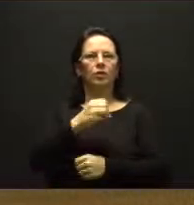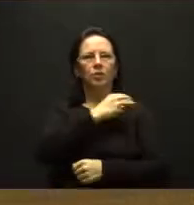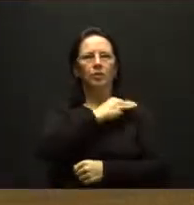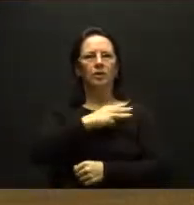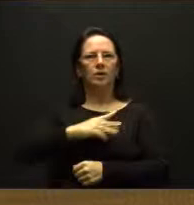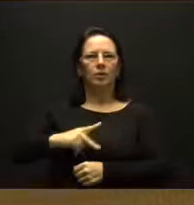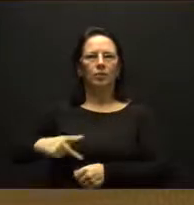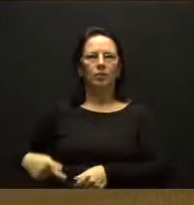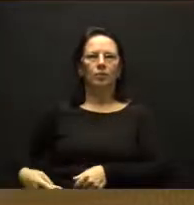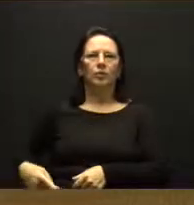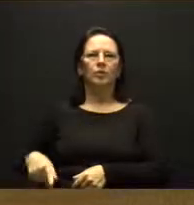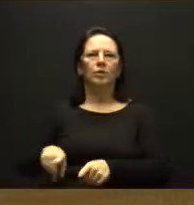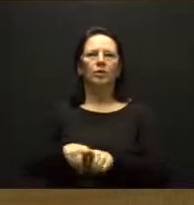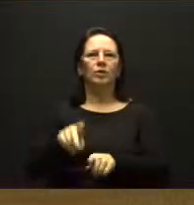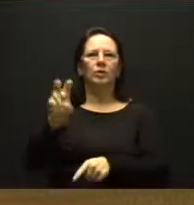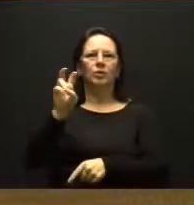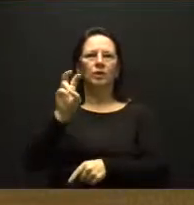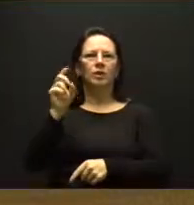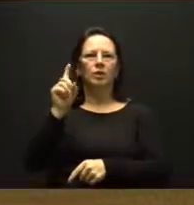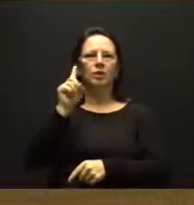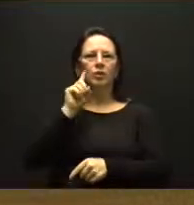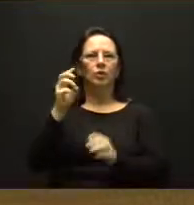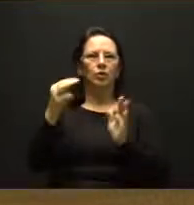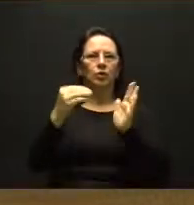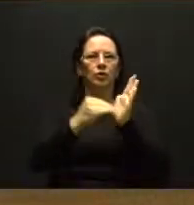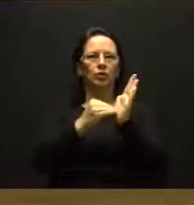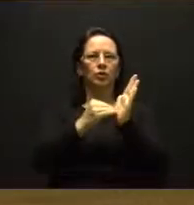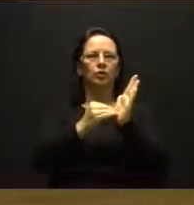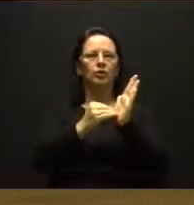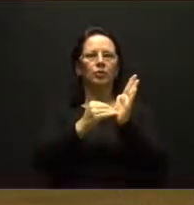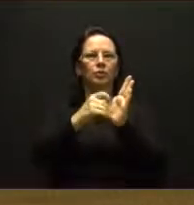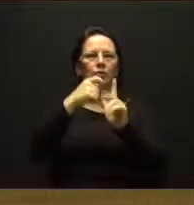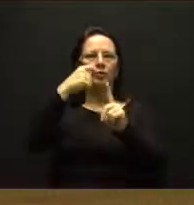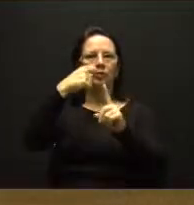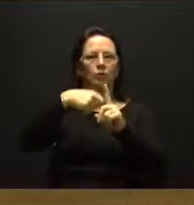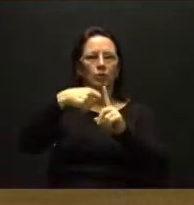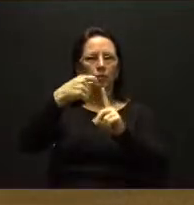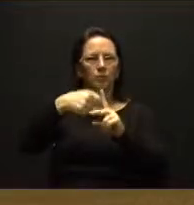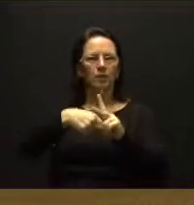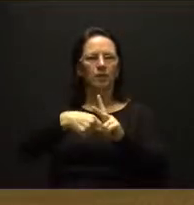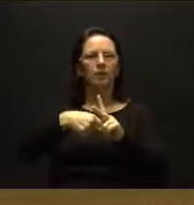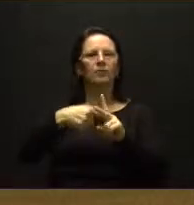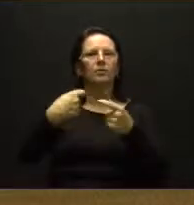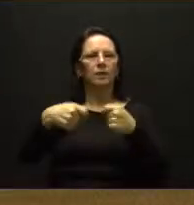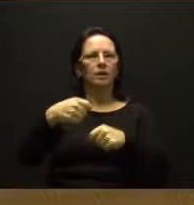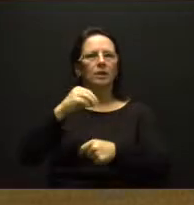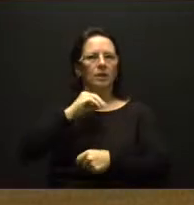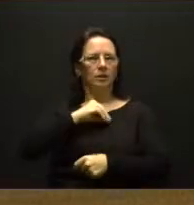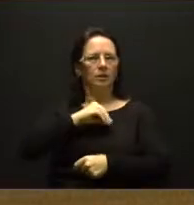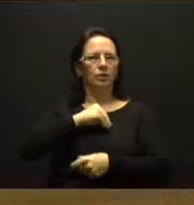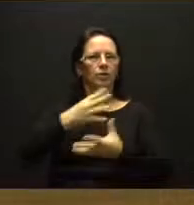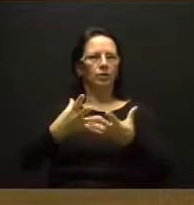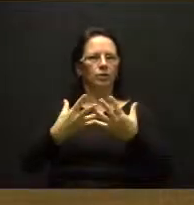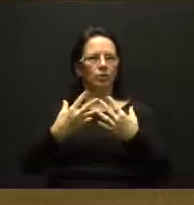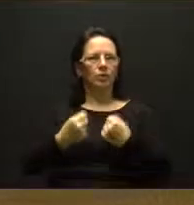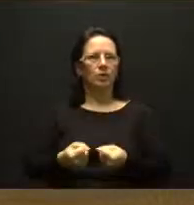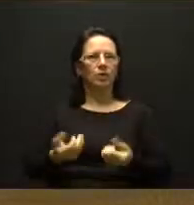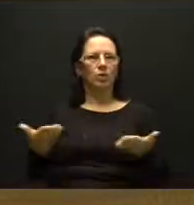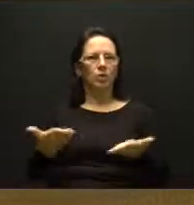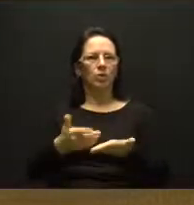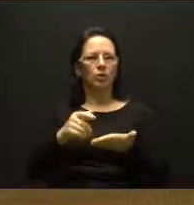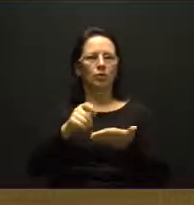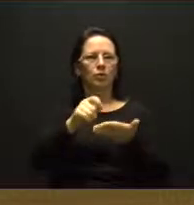onde no quinto dia útil do mês esses trabalhadores deveriam estar recebendo hoje eu recebi na minha mão